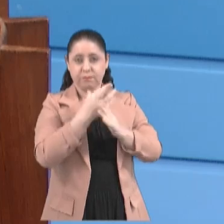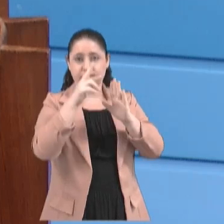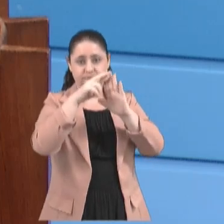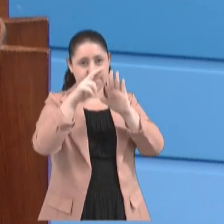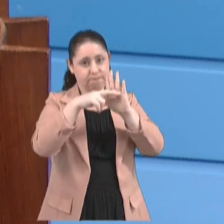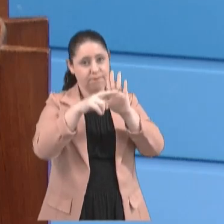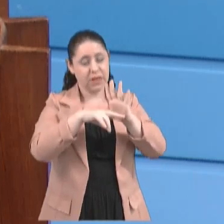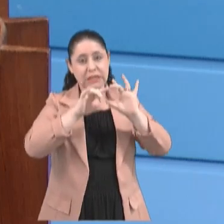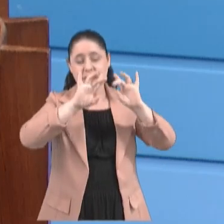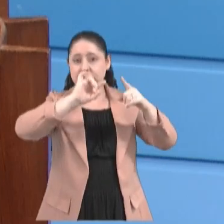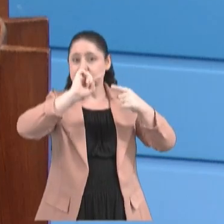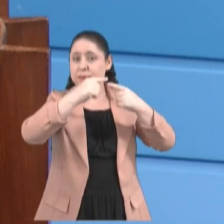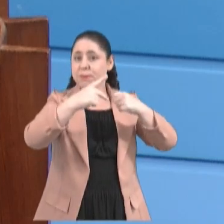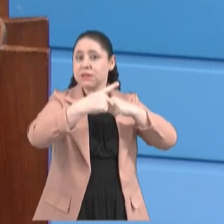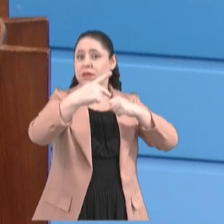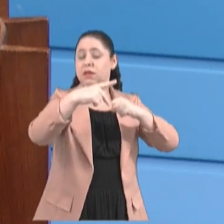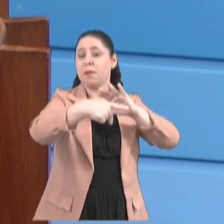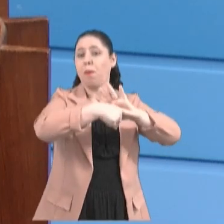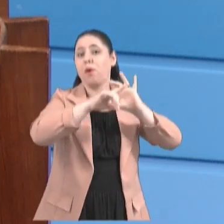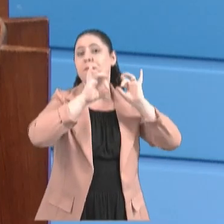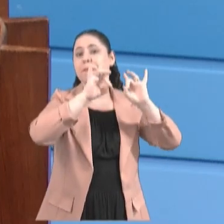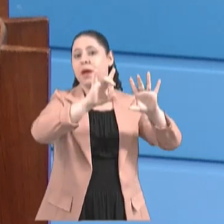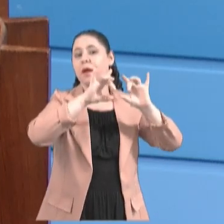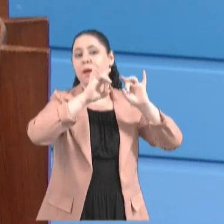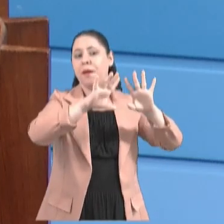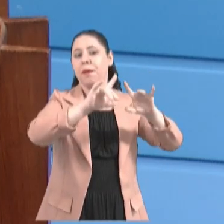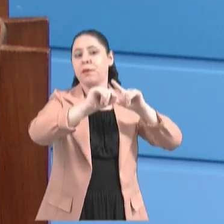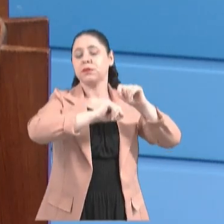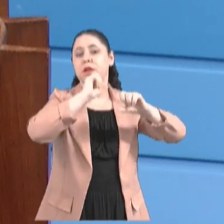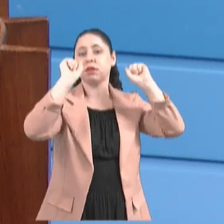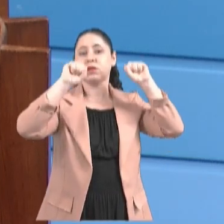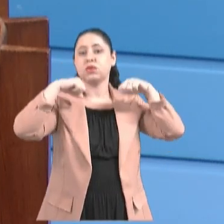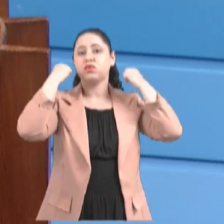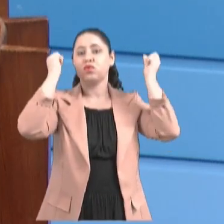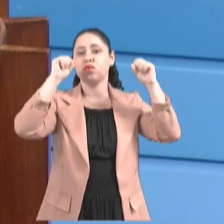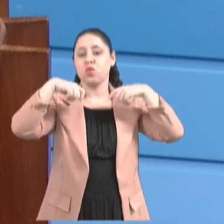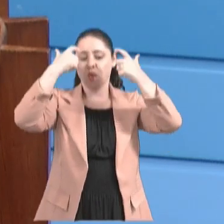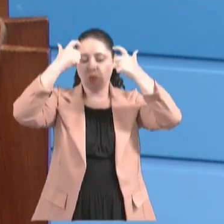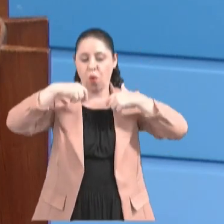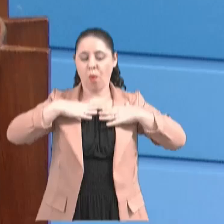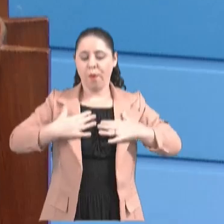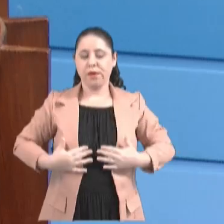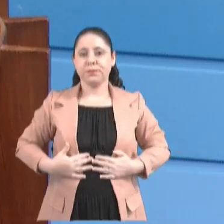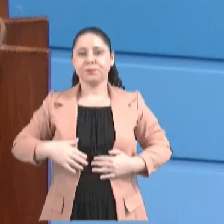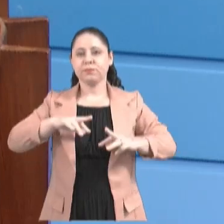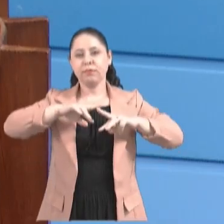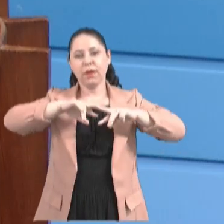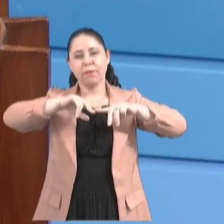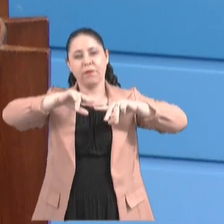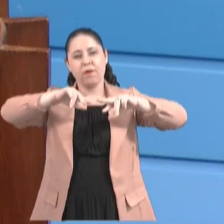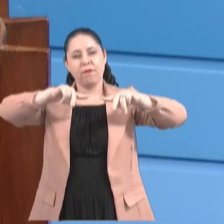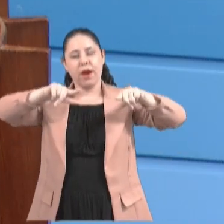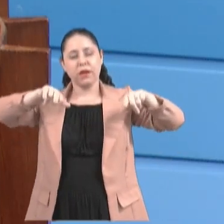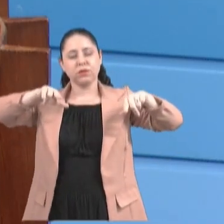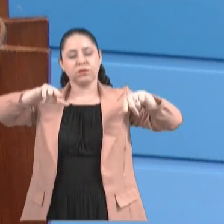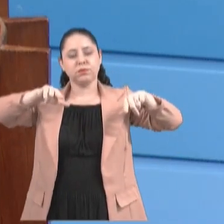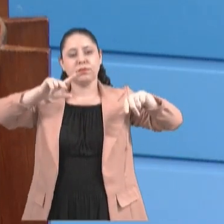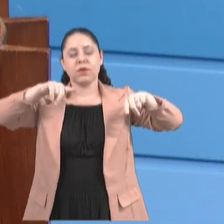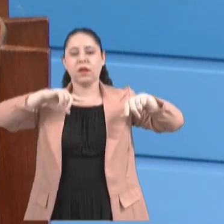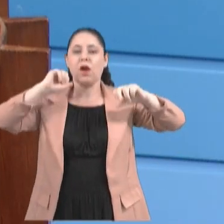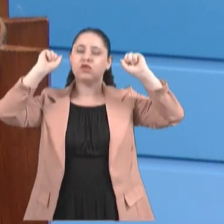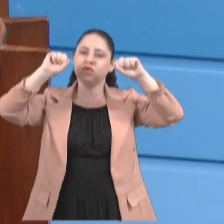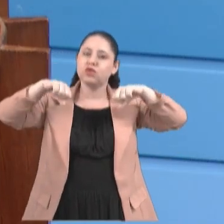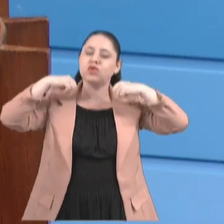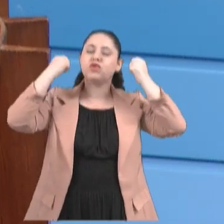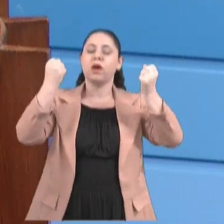regulamentação, é especialista em atividades físicas nas suas mais diversas manifestações,